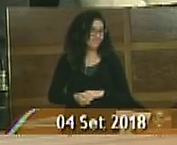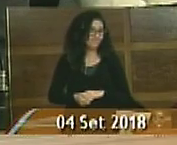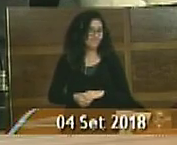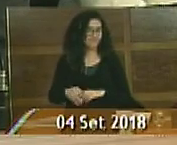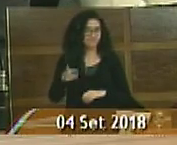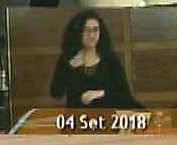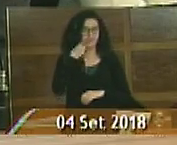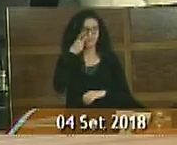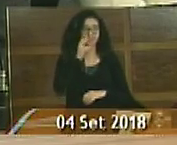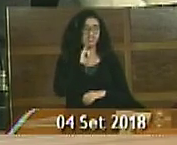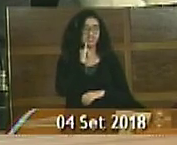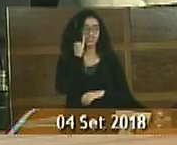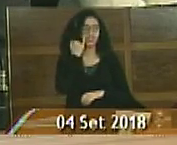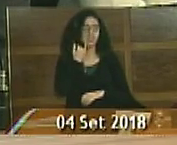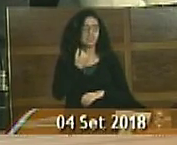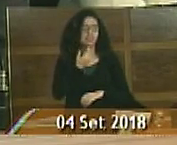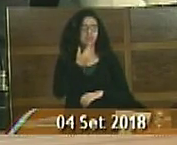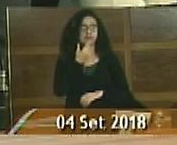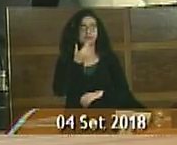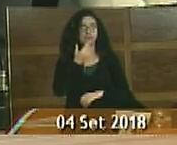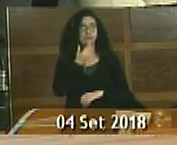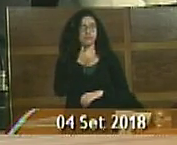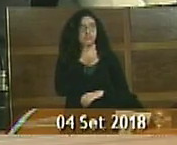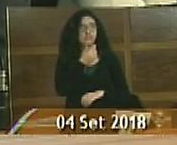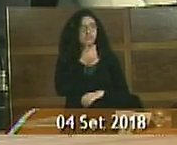Jane Roseli Veiga, moção